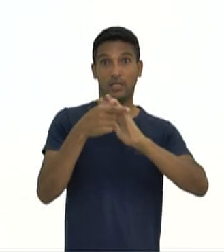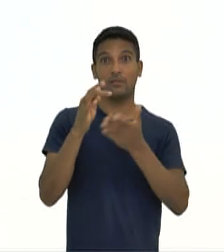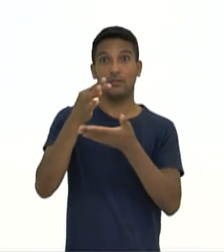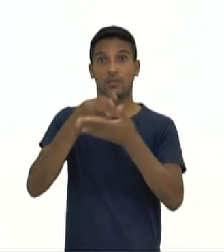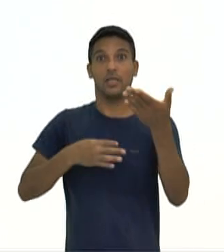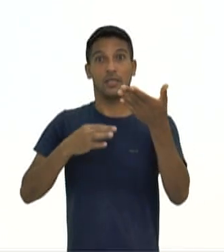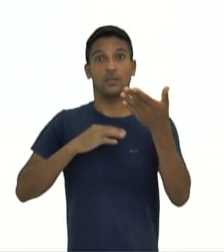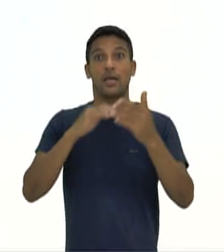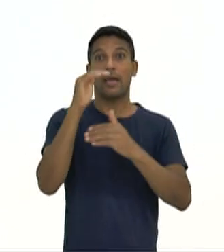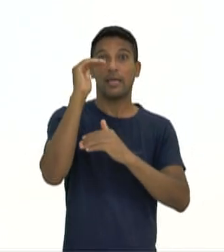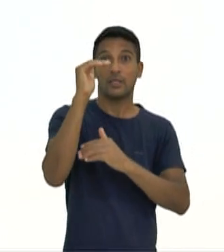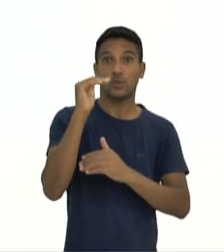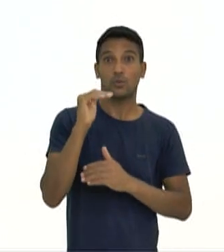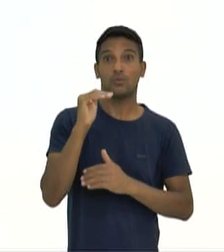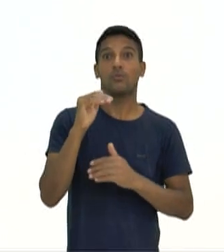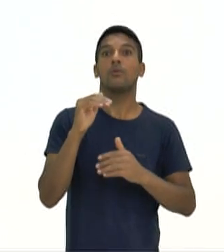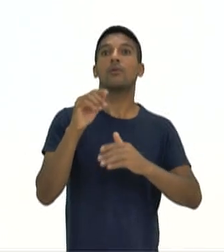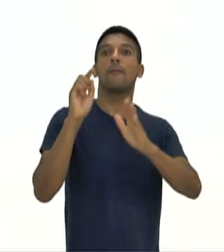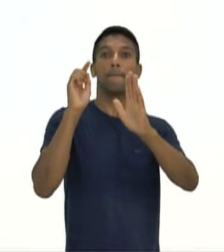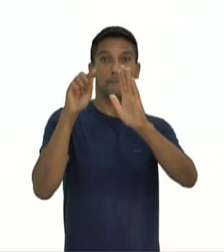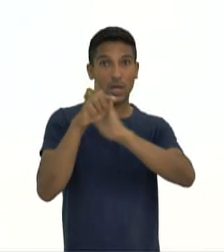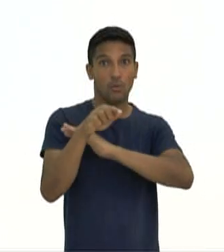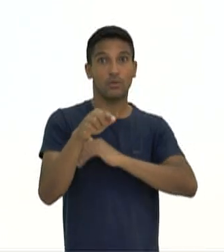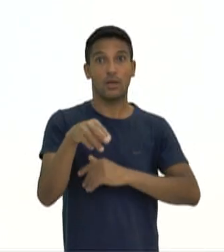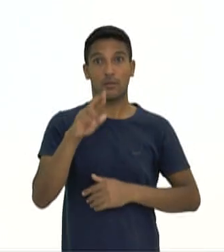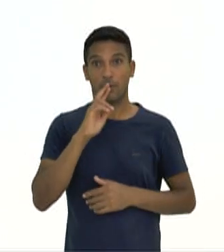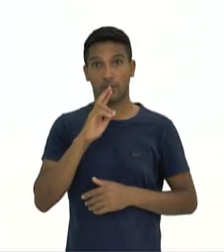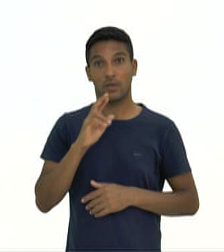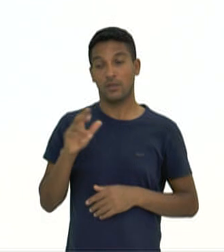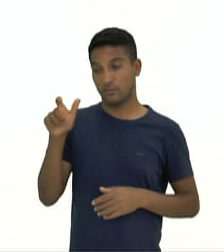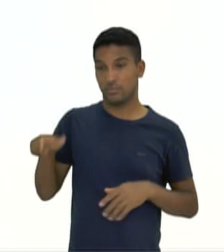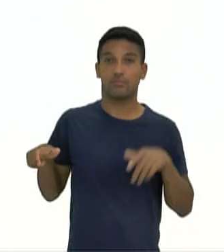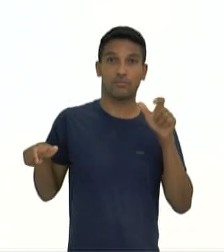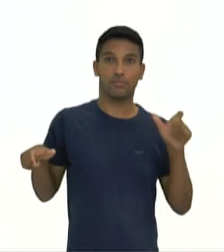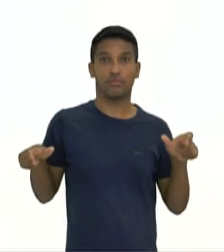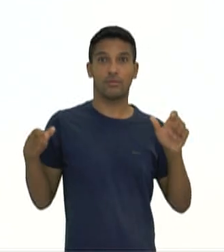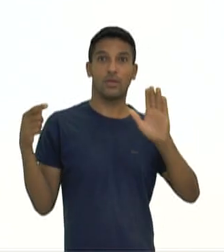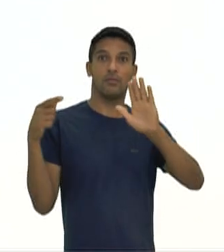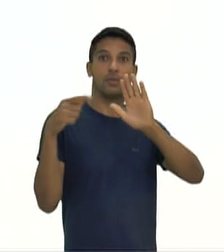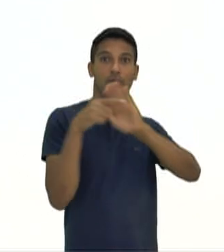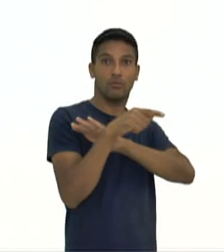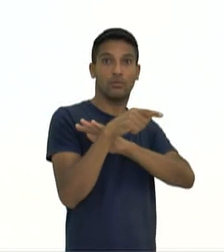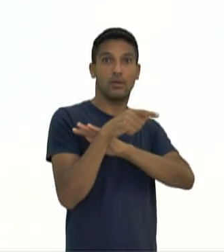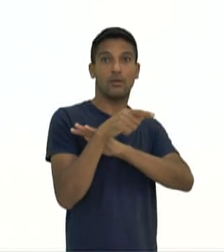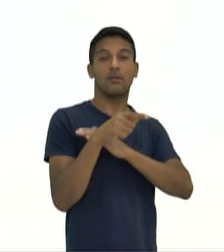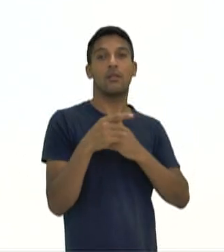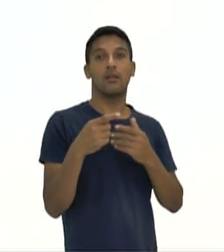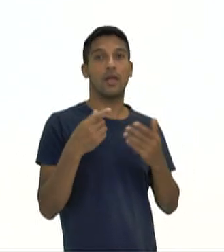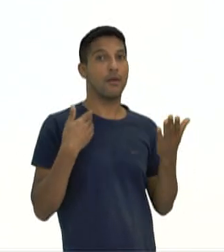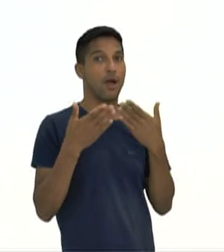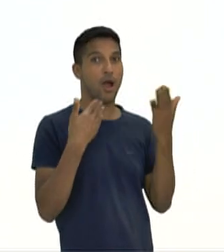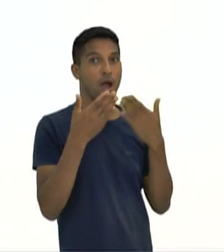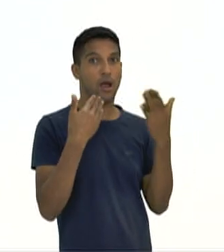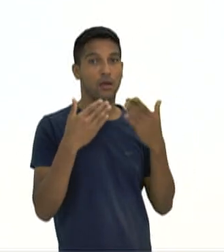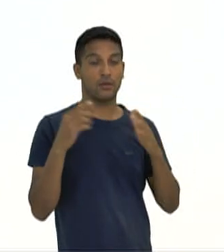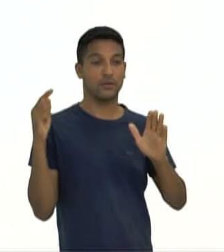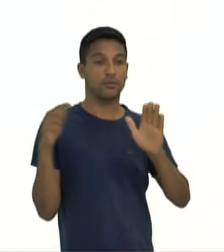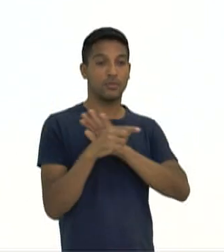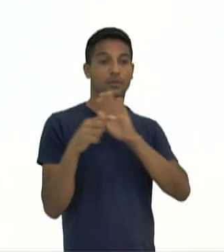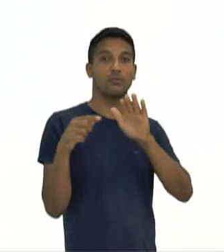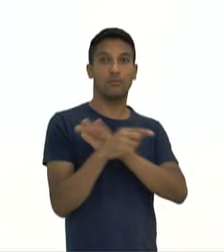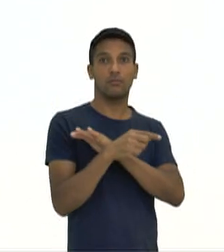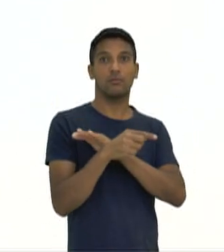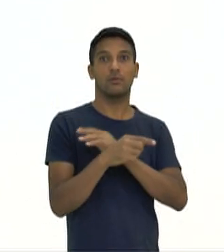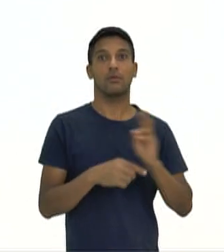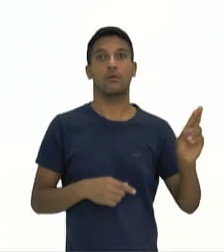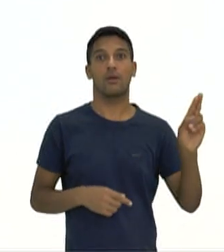modalidade oral, porque é o resultado da interação verbal de entrevistador e entrevistado. Isso mesmo. A entrevista que